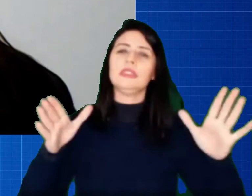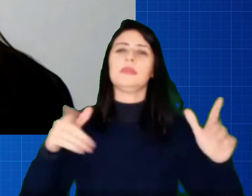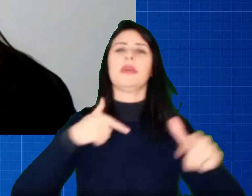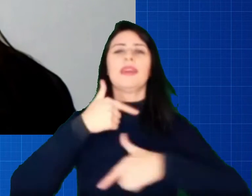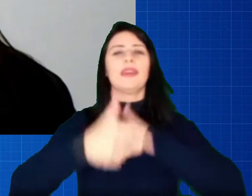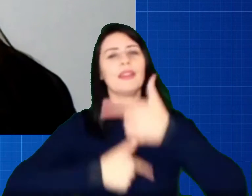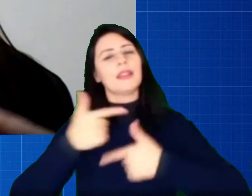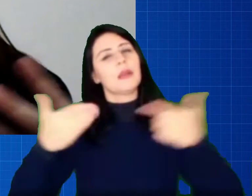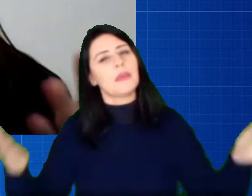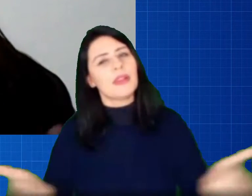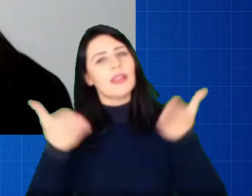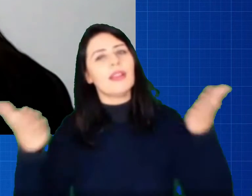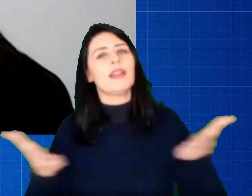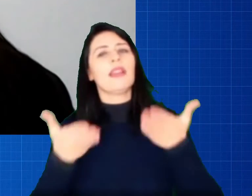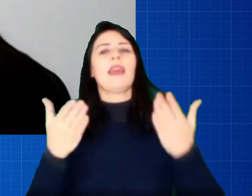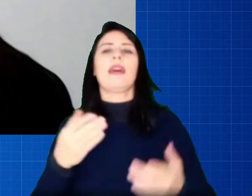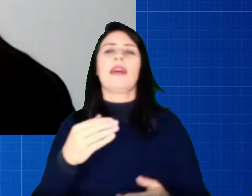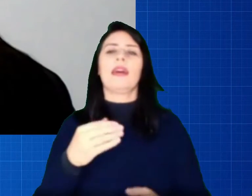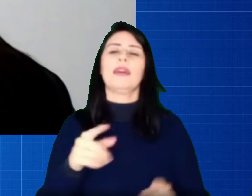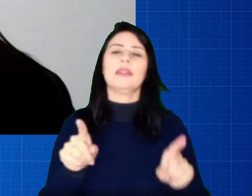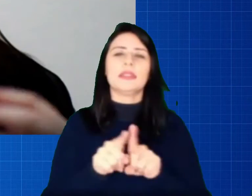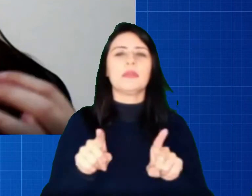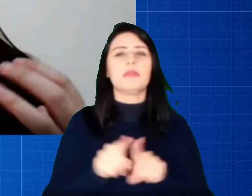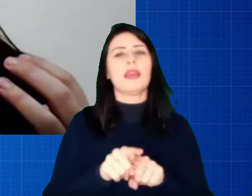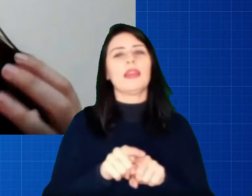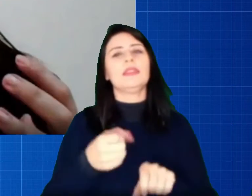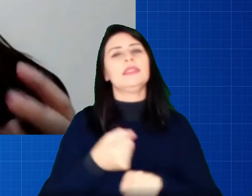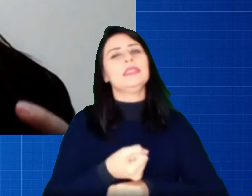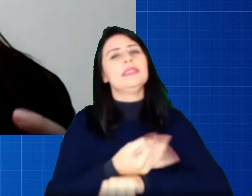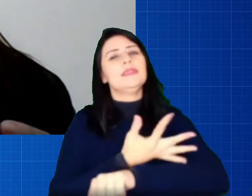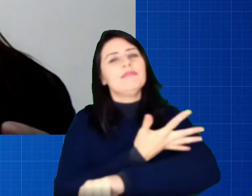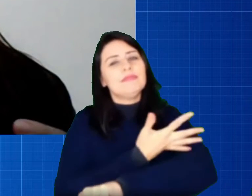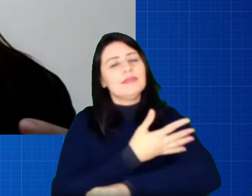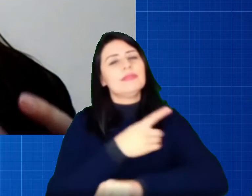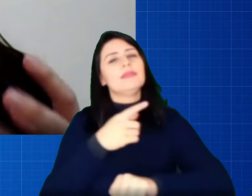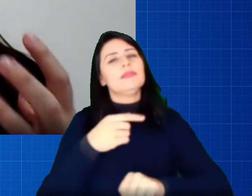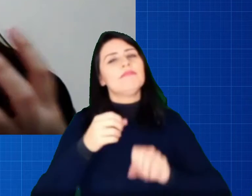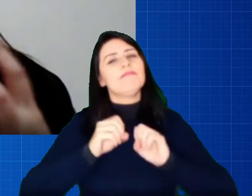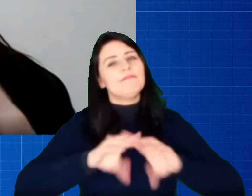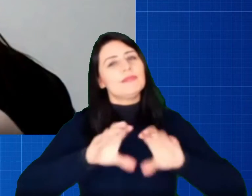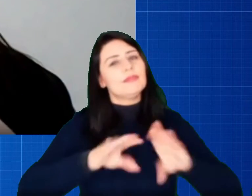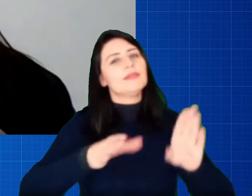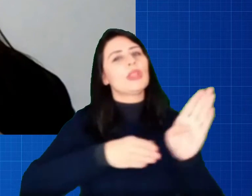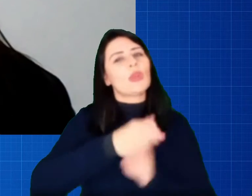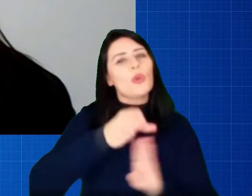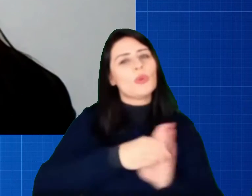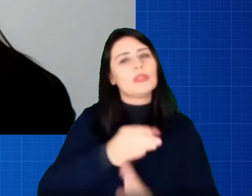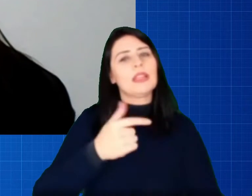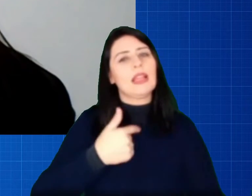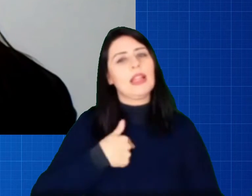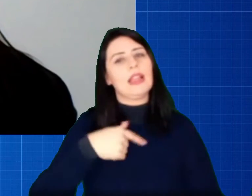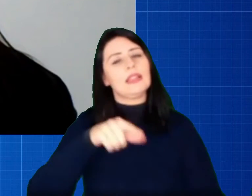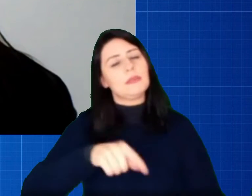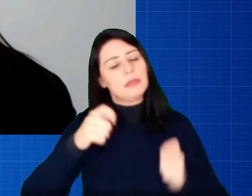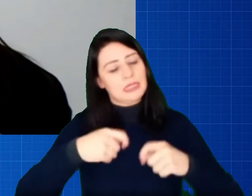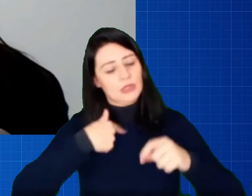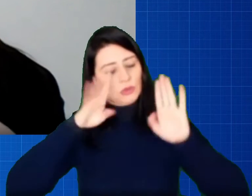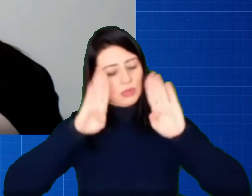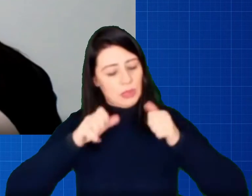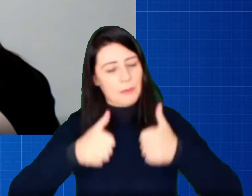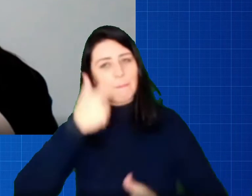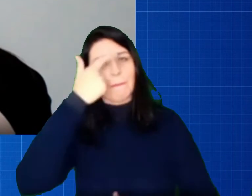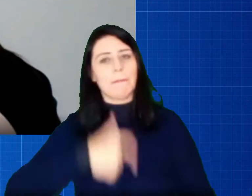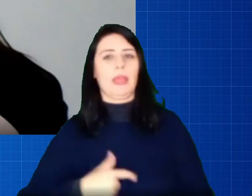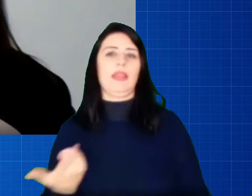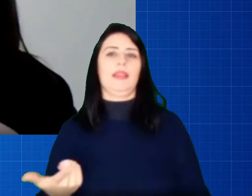isso mesmo, essa liberdade de expressão, e assim, essa sensibilização, né? Tipo assim, eu tenho que estar bem comigo, né? É uma das coisas que a gente